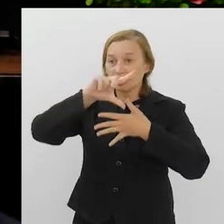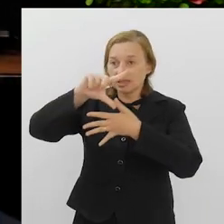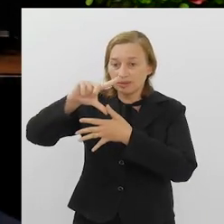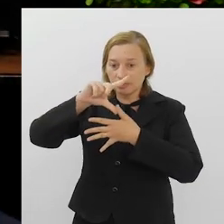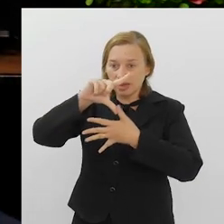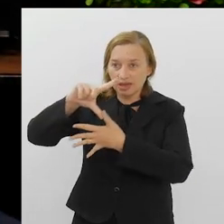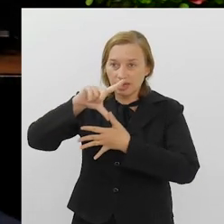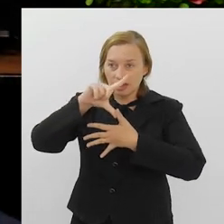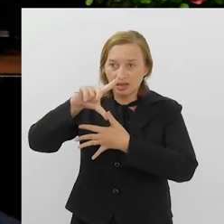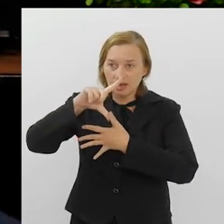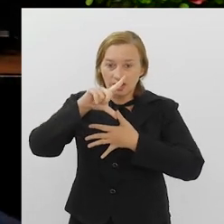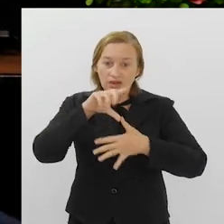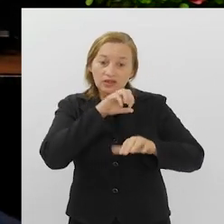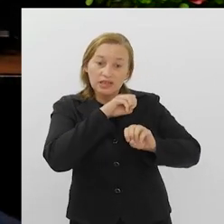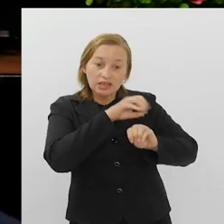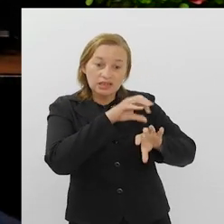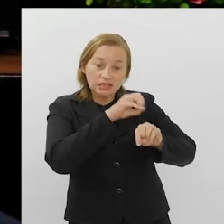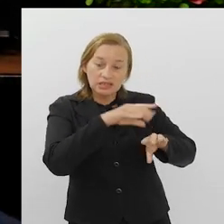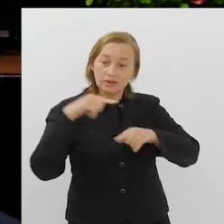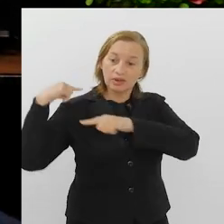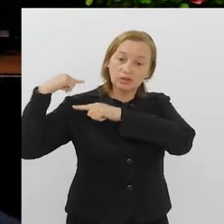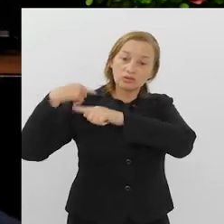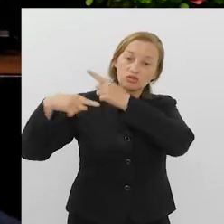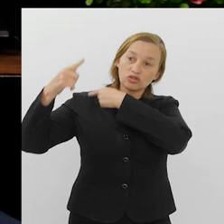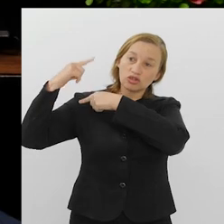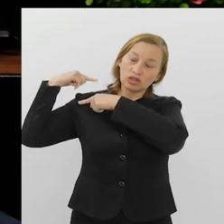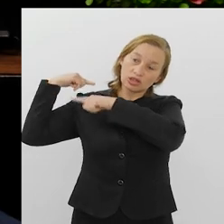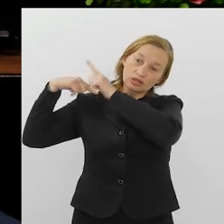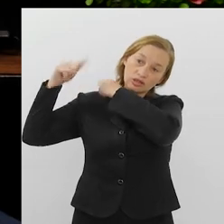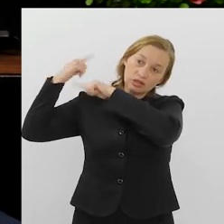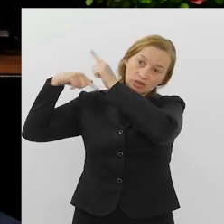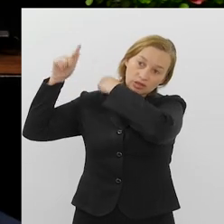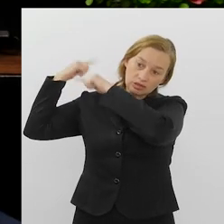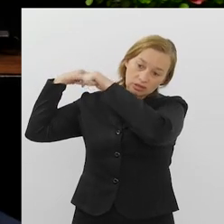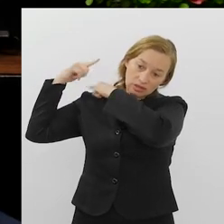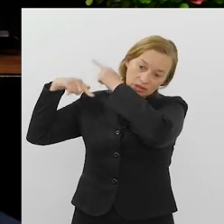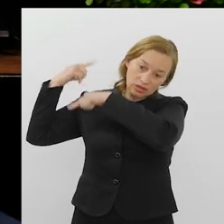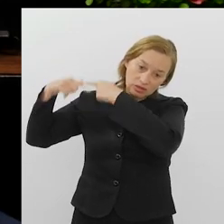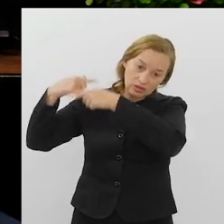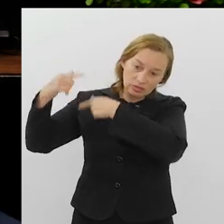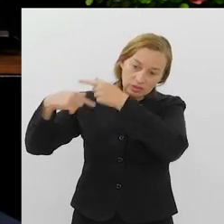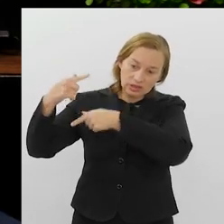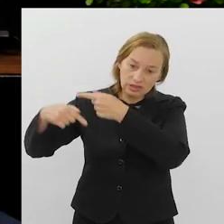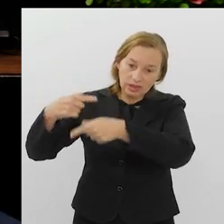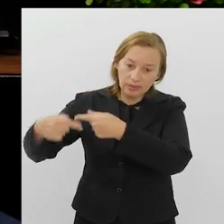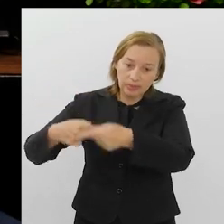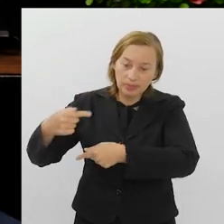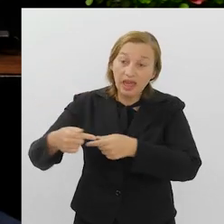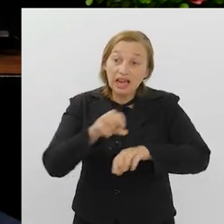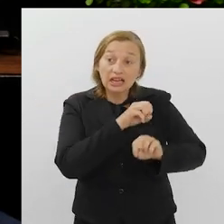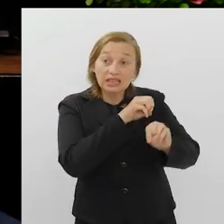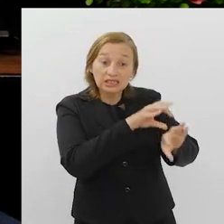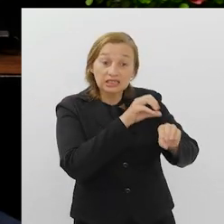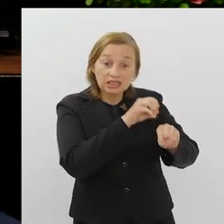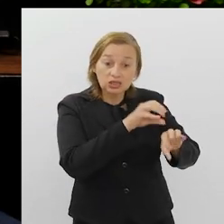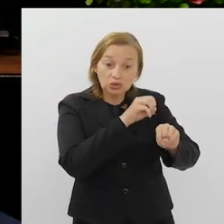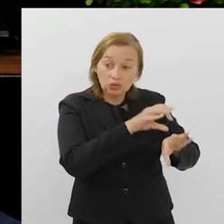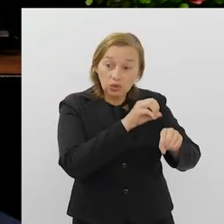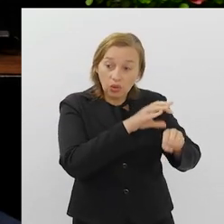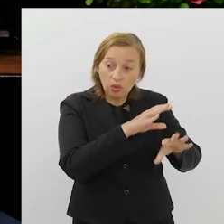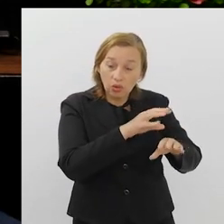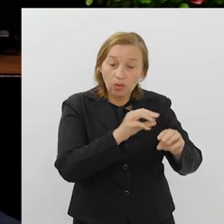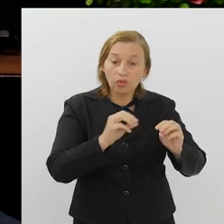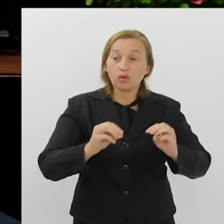e paraas Américas Ele trouxe a a a genealogia dos antepassados dele então ele trouxe paraas